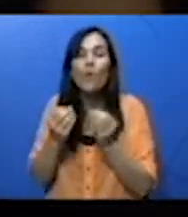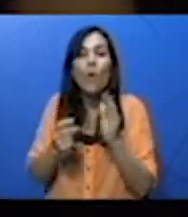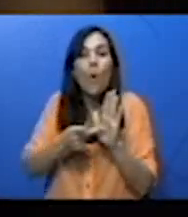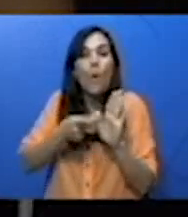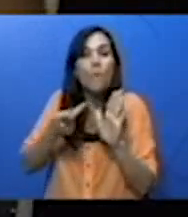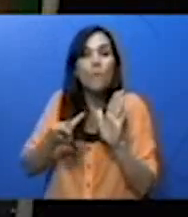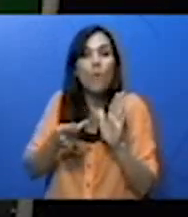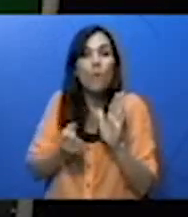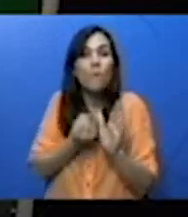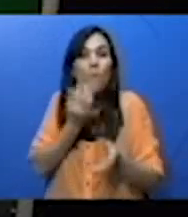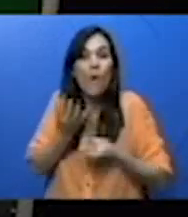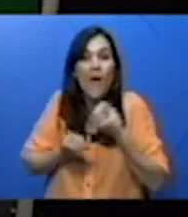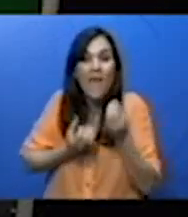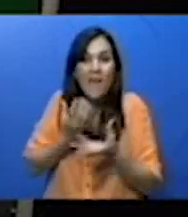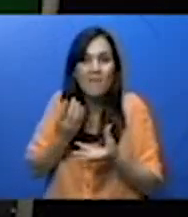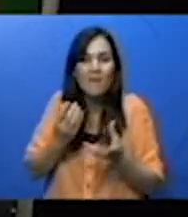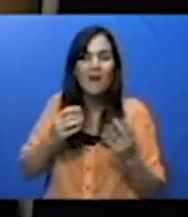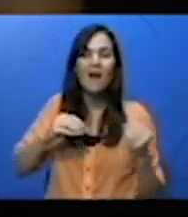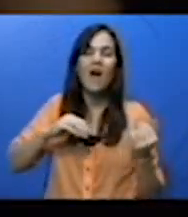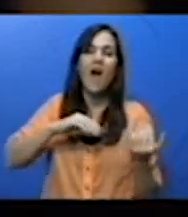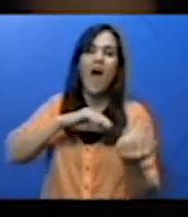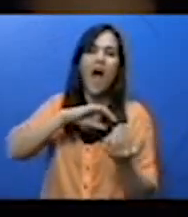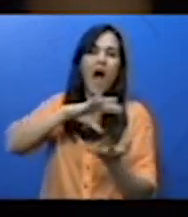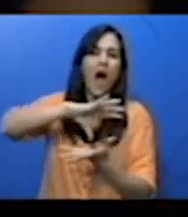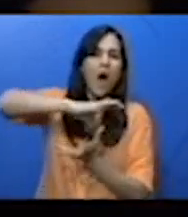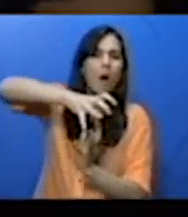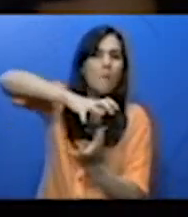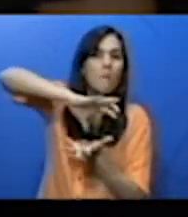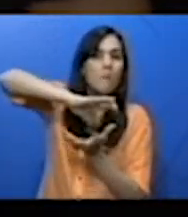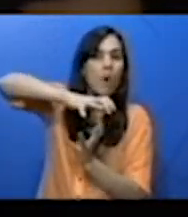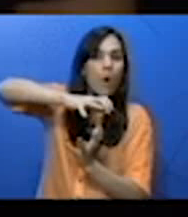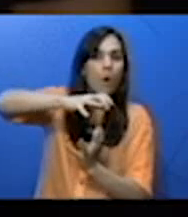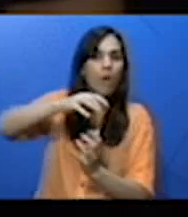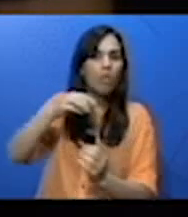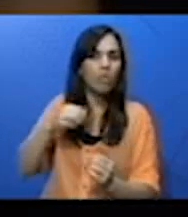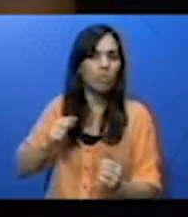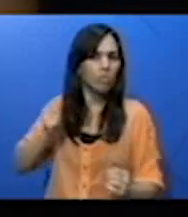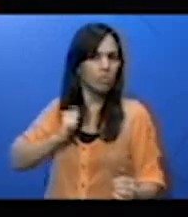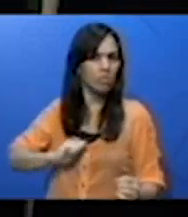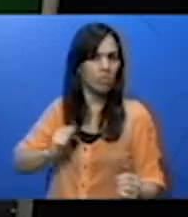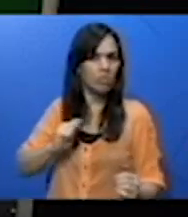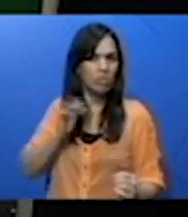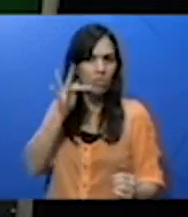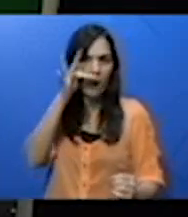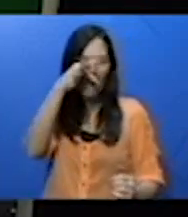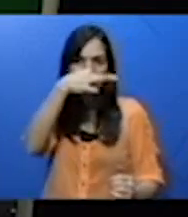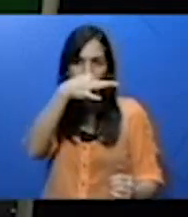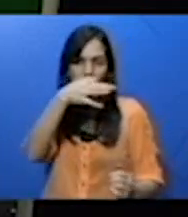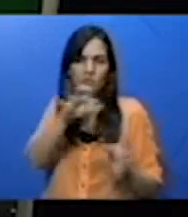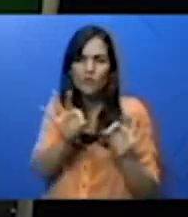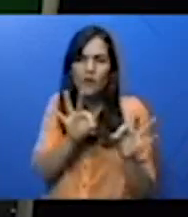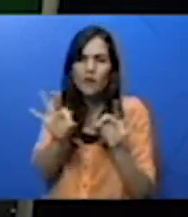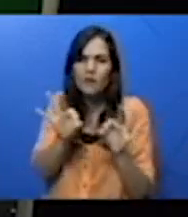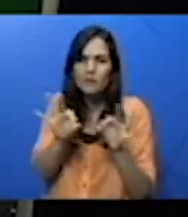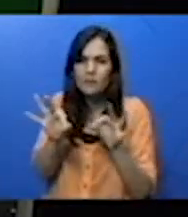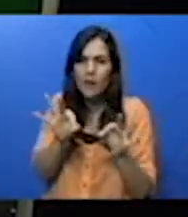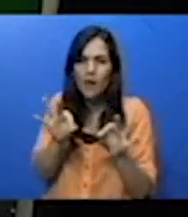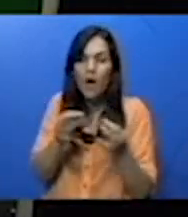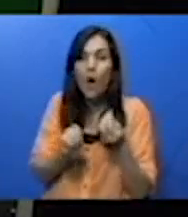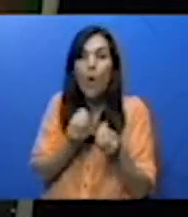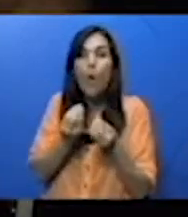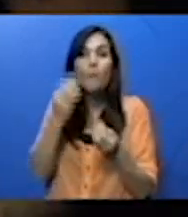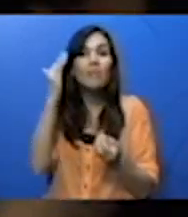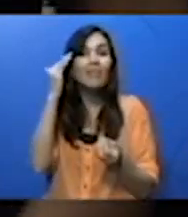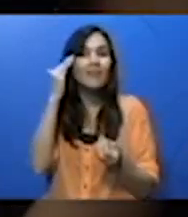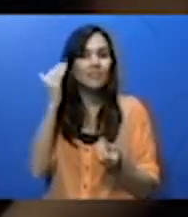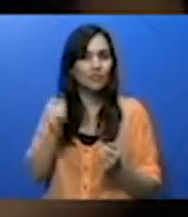Bola Teimosa foi organizado e como ele pode ser entendido. Se nós